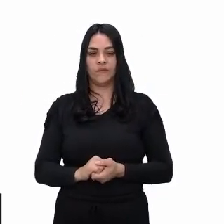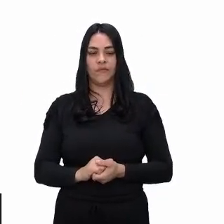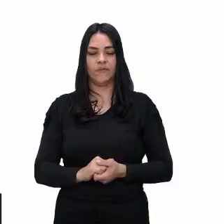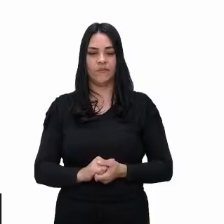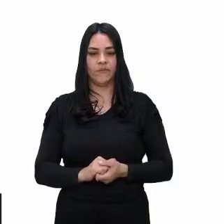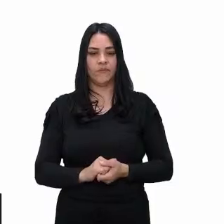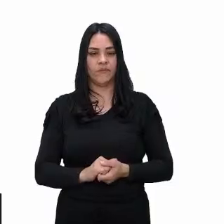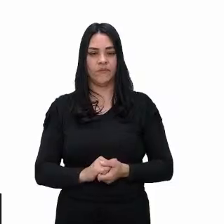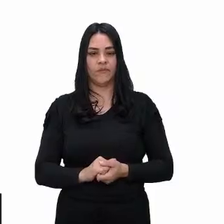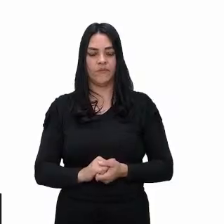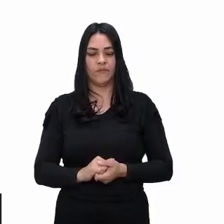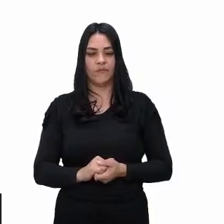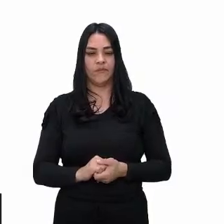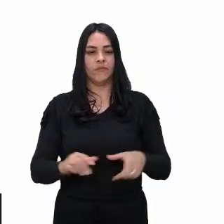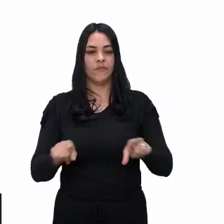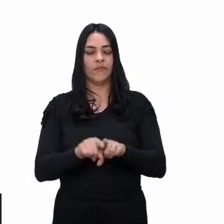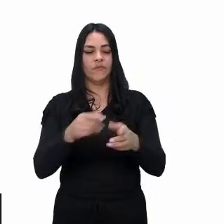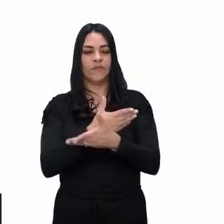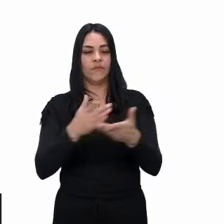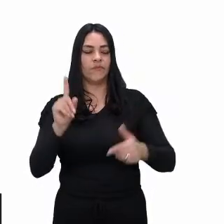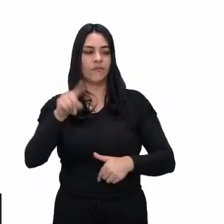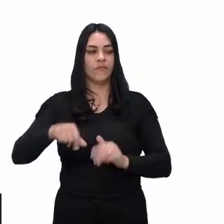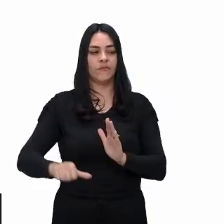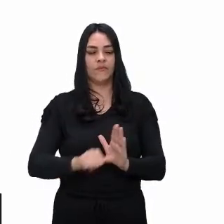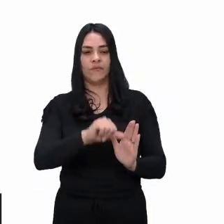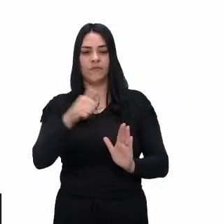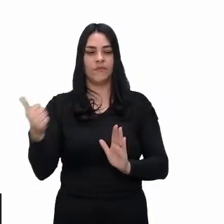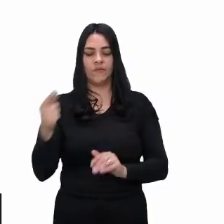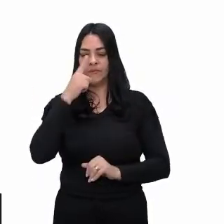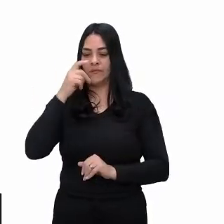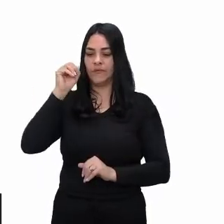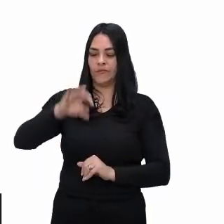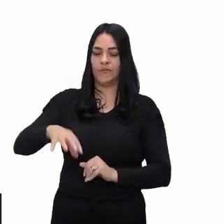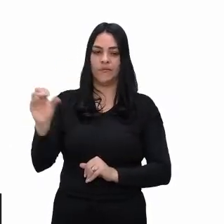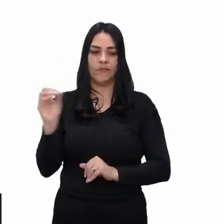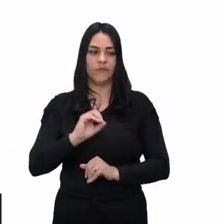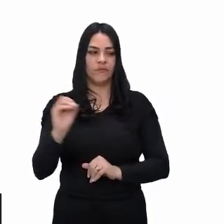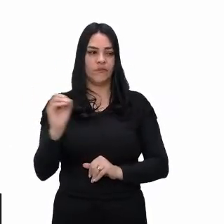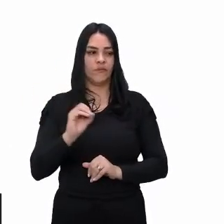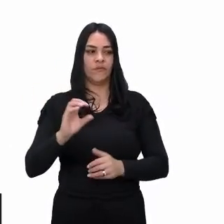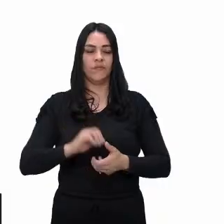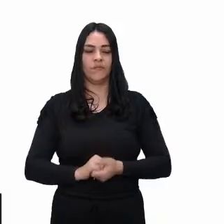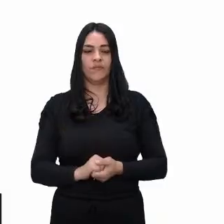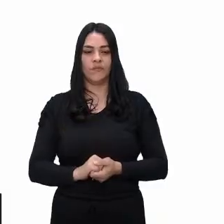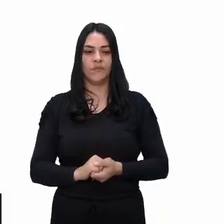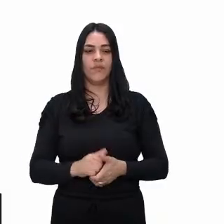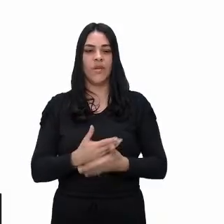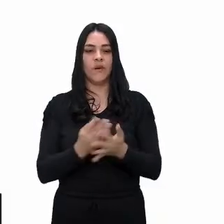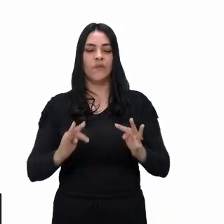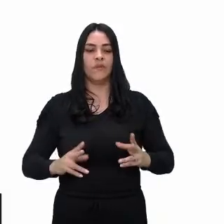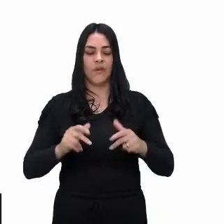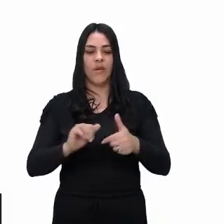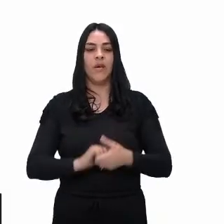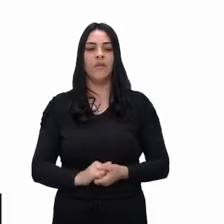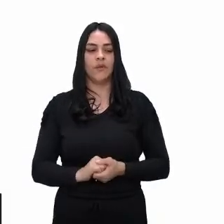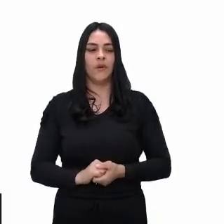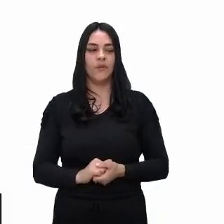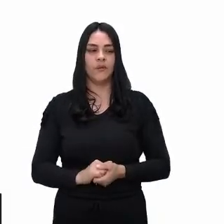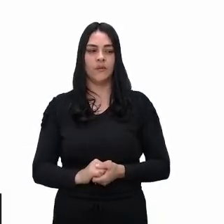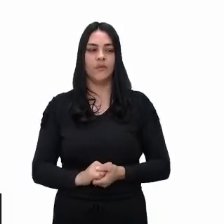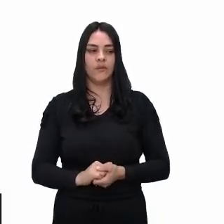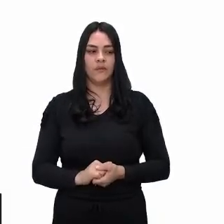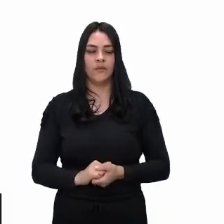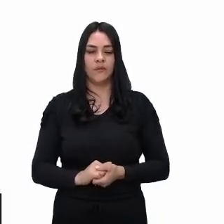Isso. Aqui nós somos o primeiro evento lixo zero da Baixada Santista certificados. Então,